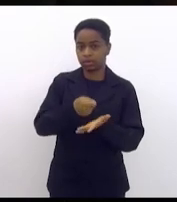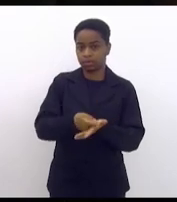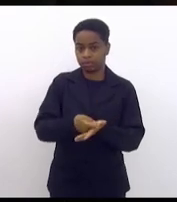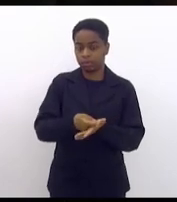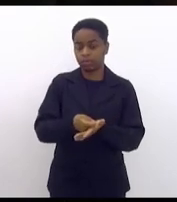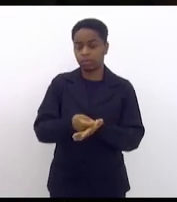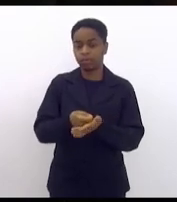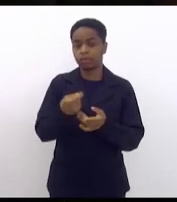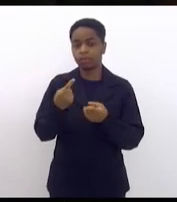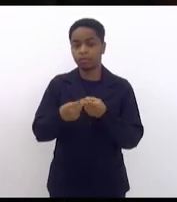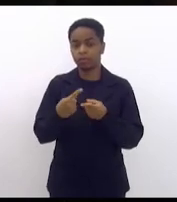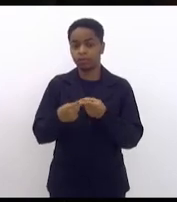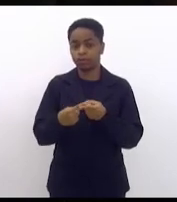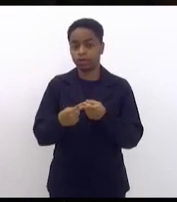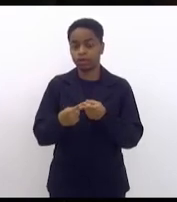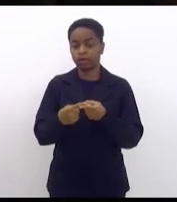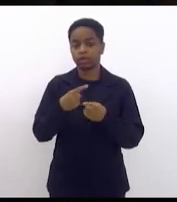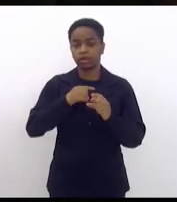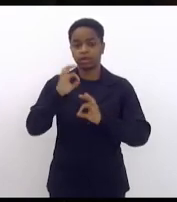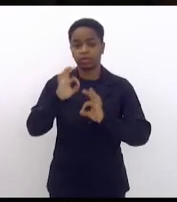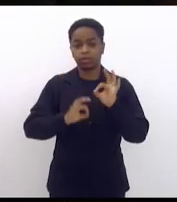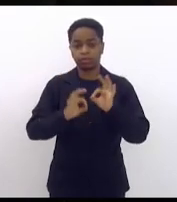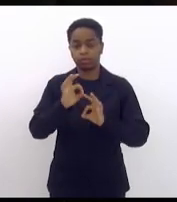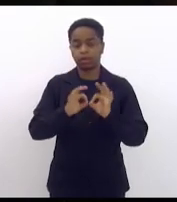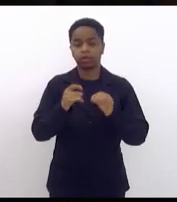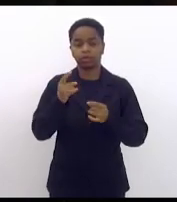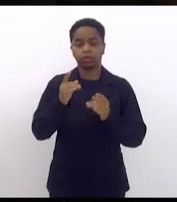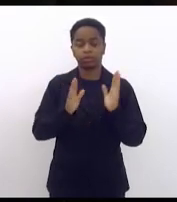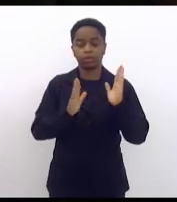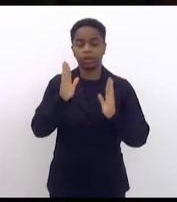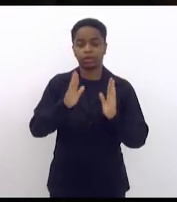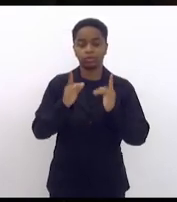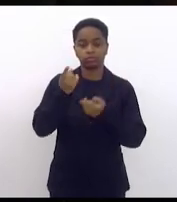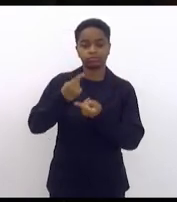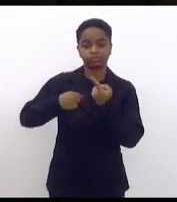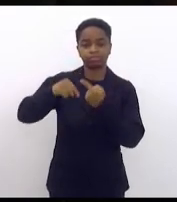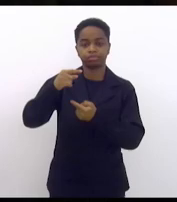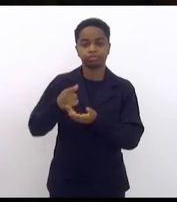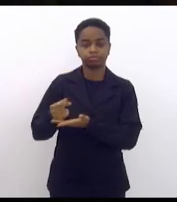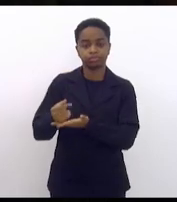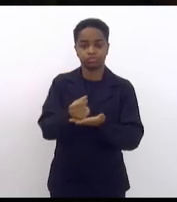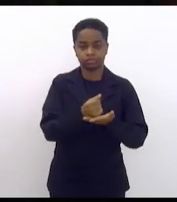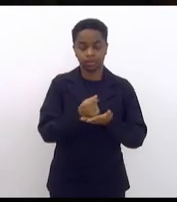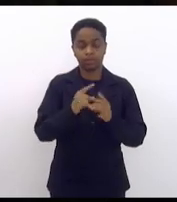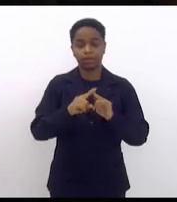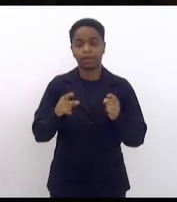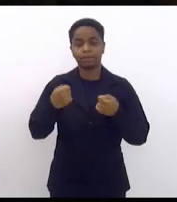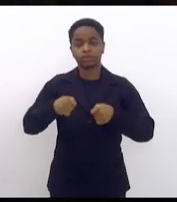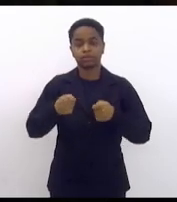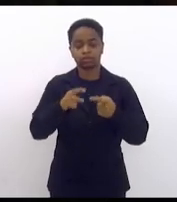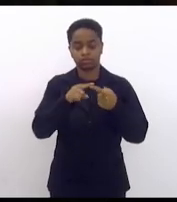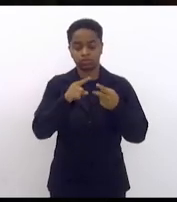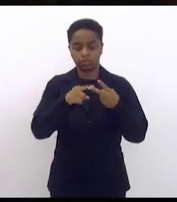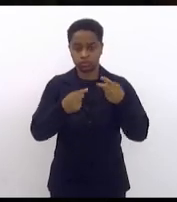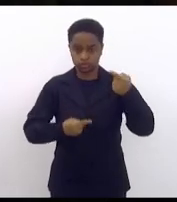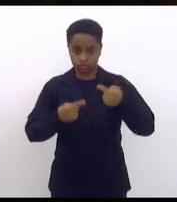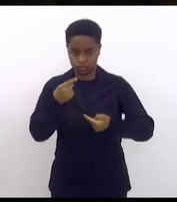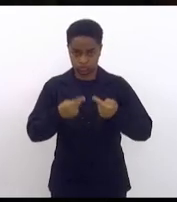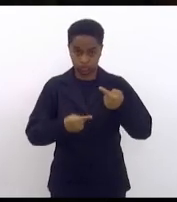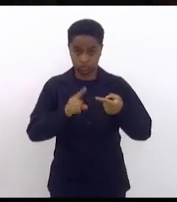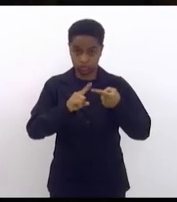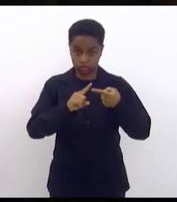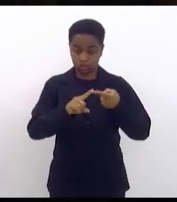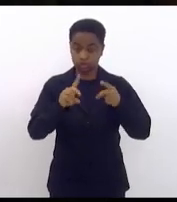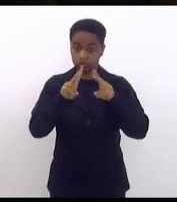dívida prevista no plano de recuperação fiscal. E aí é importante a gente fazer dois debates. Um, sobre a